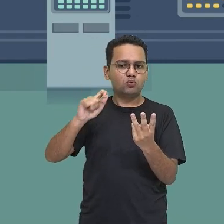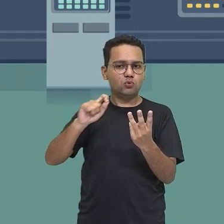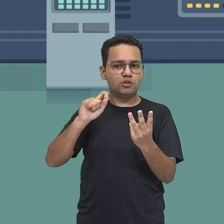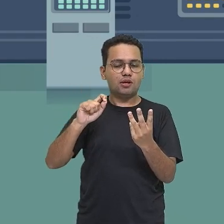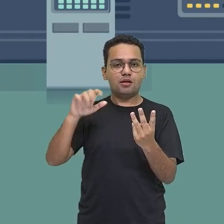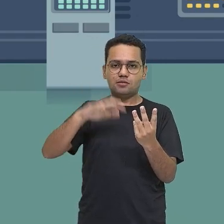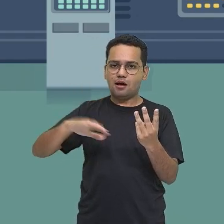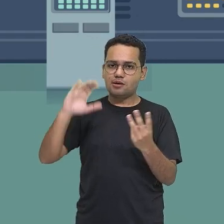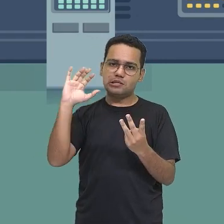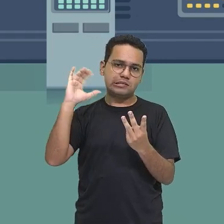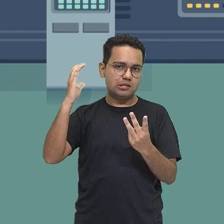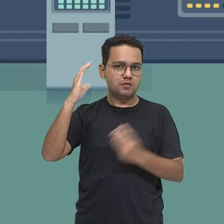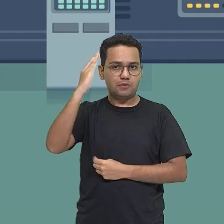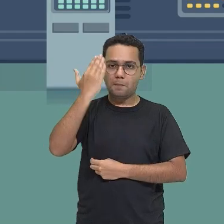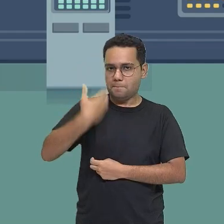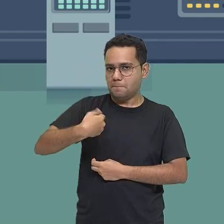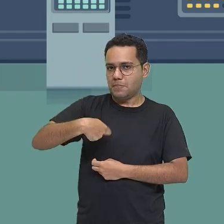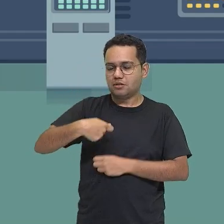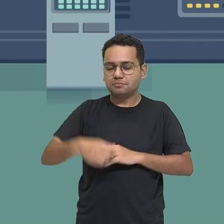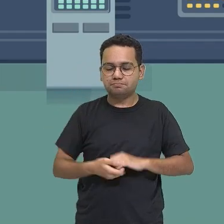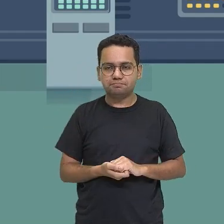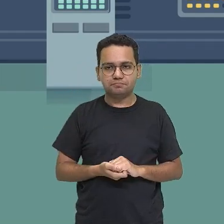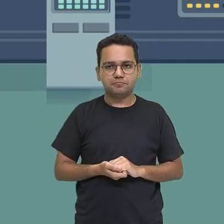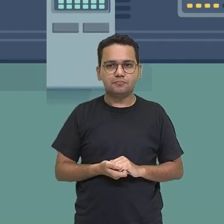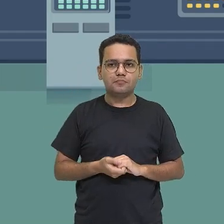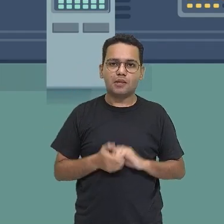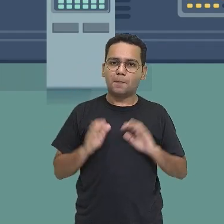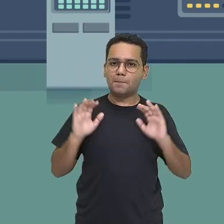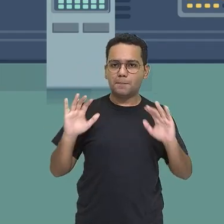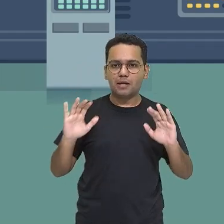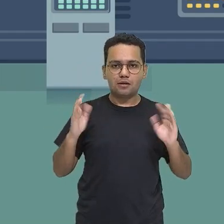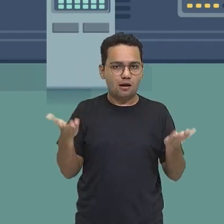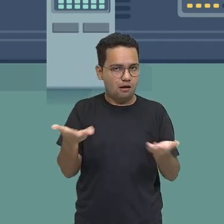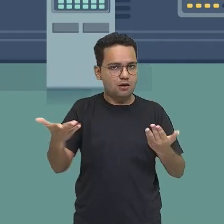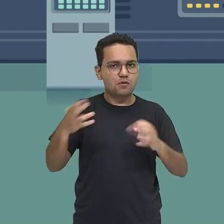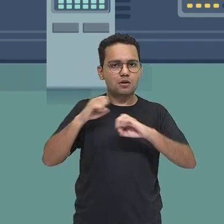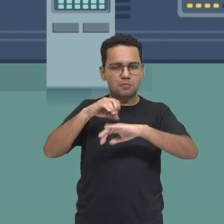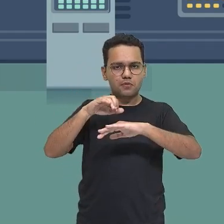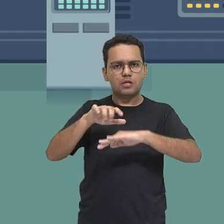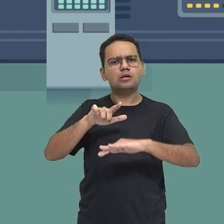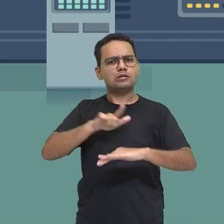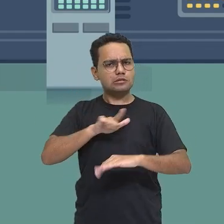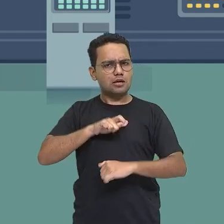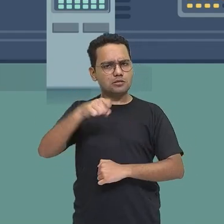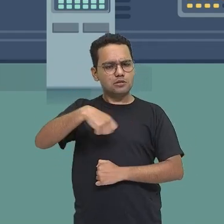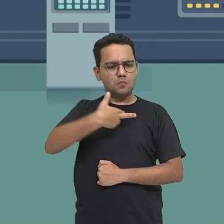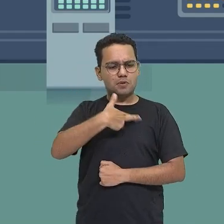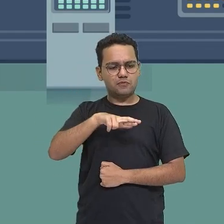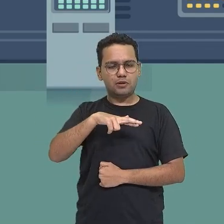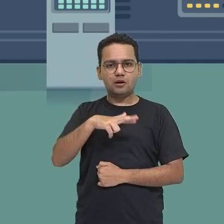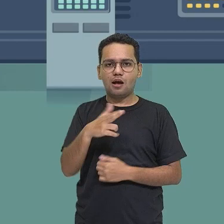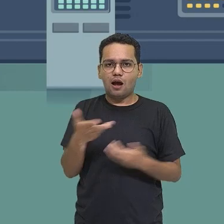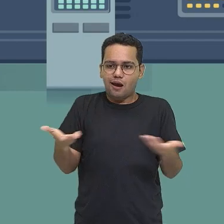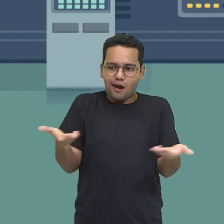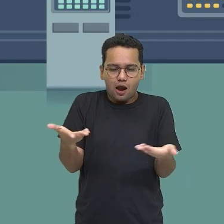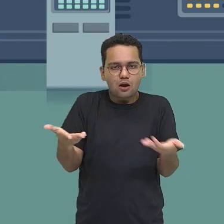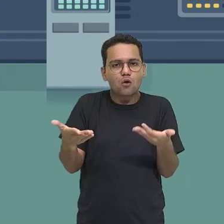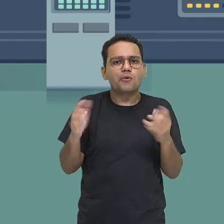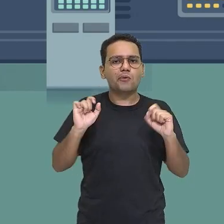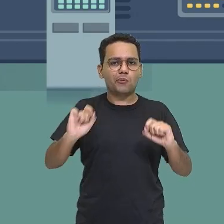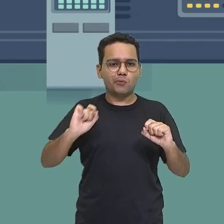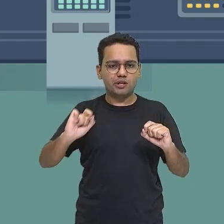forma científica. Claro que a professora Risolda, ela tem uma fé, mas aqui no momento eu estou falando de